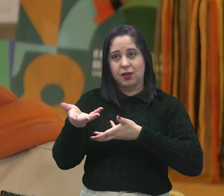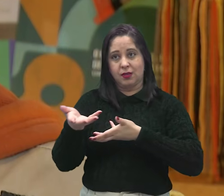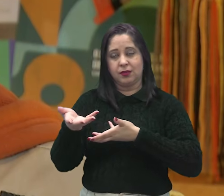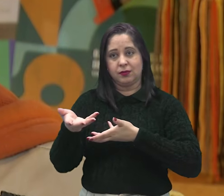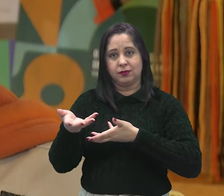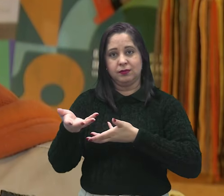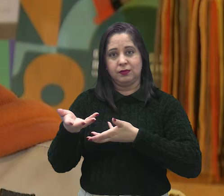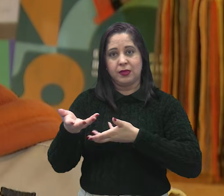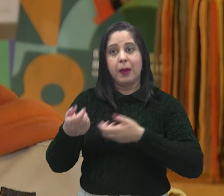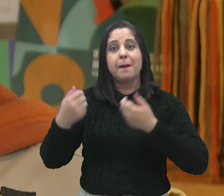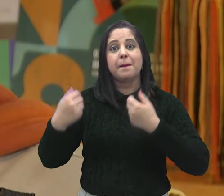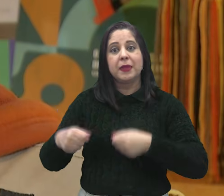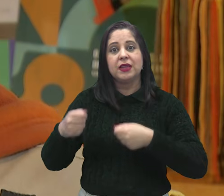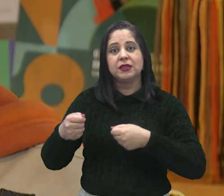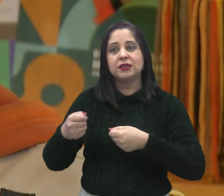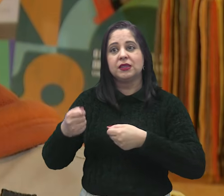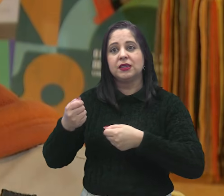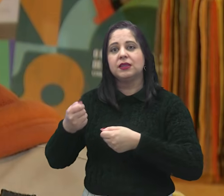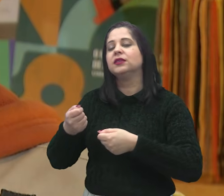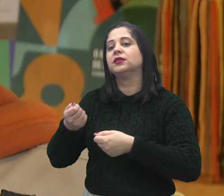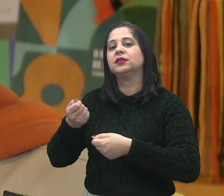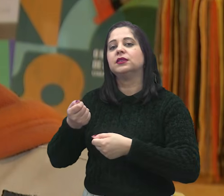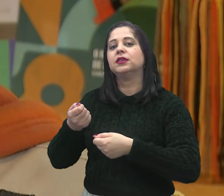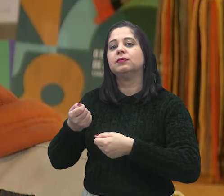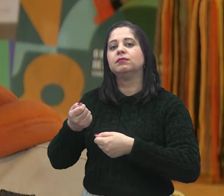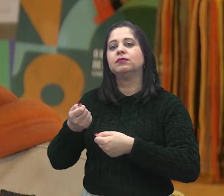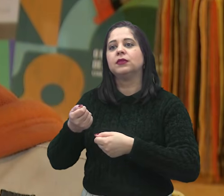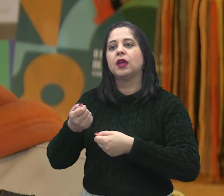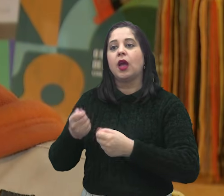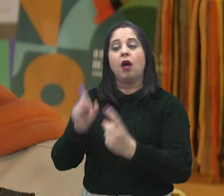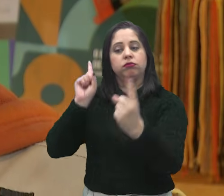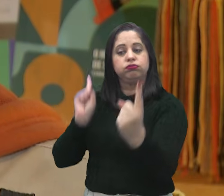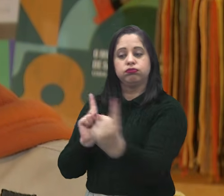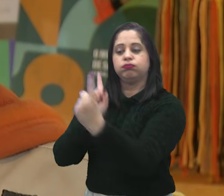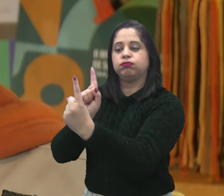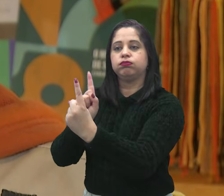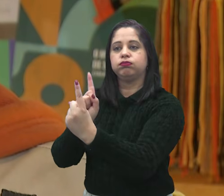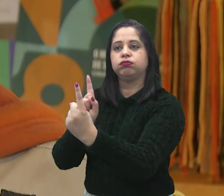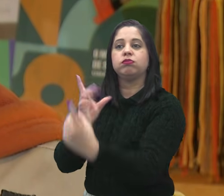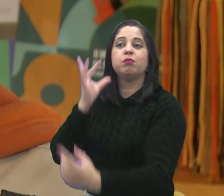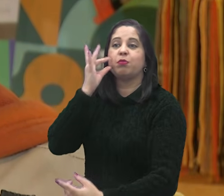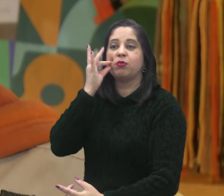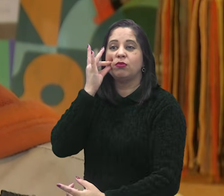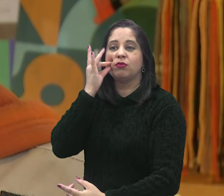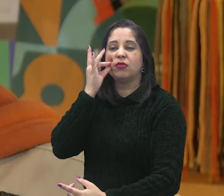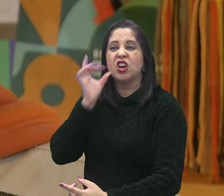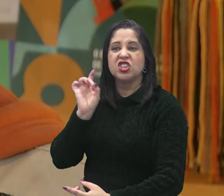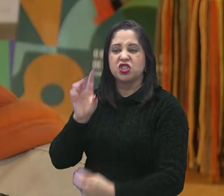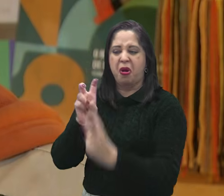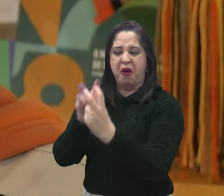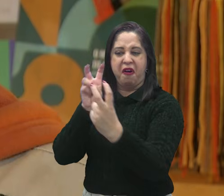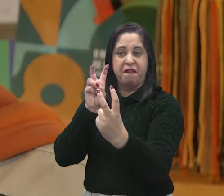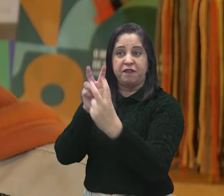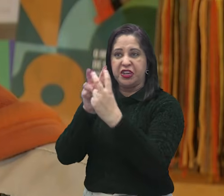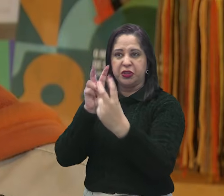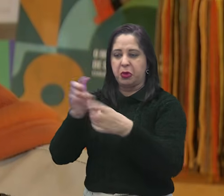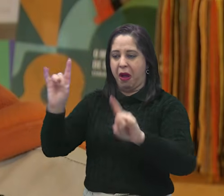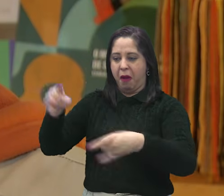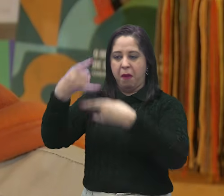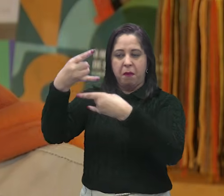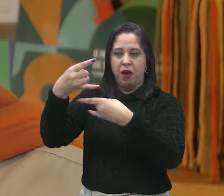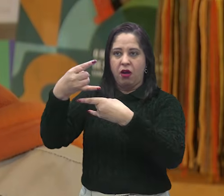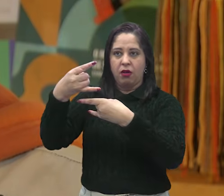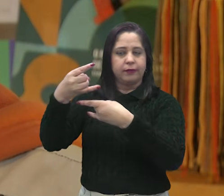trocar, compartilhar presencialmente, não só virtualmente. O virtual é muito bom para agenciar, para trazer